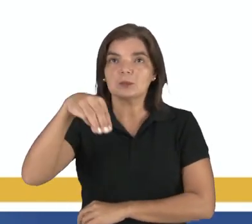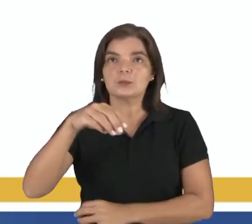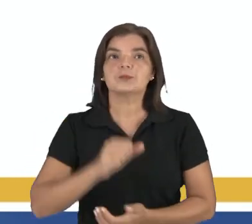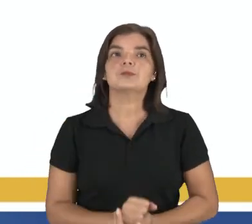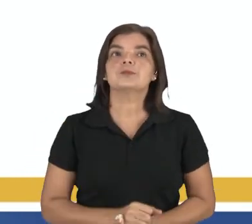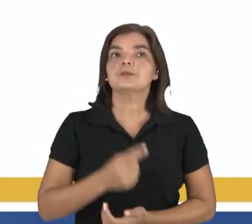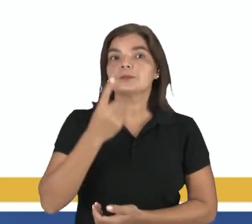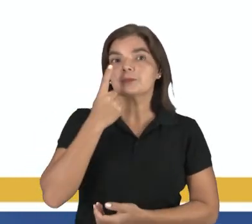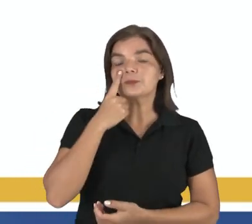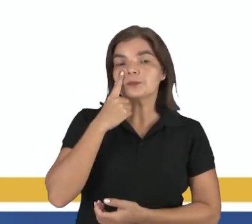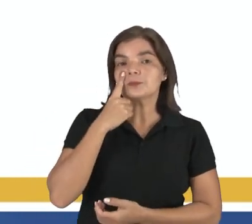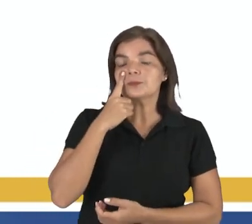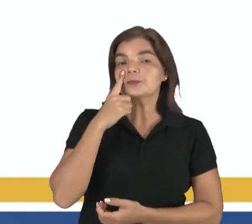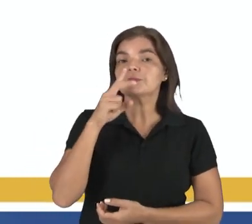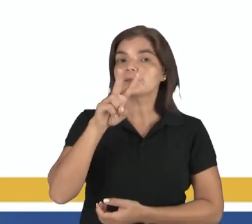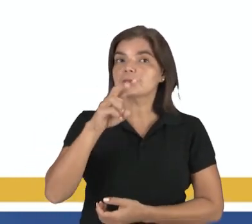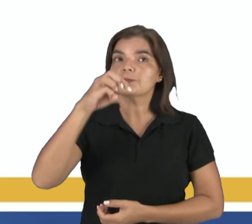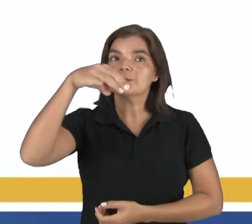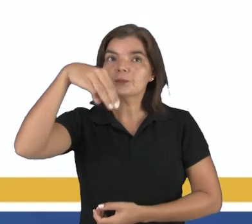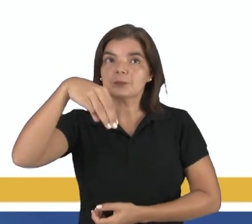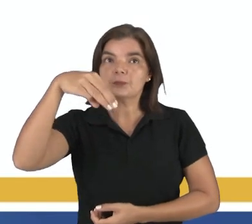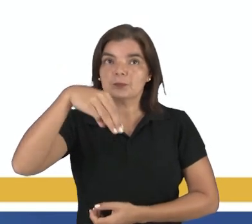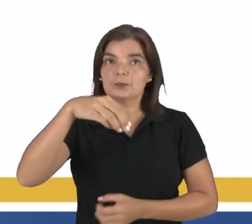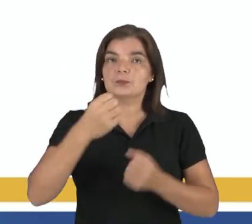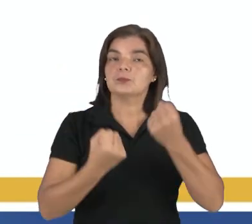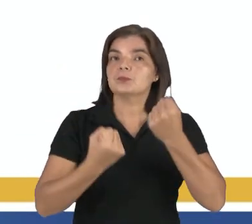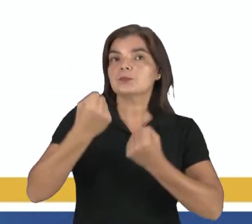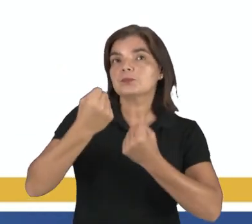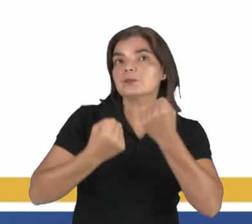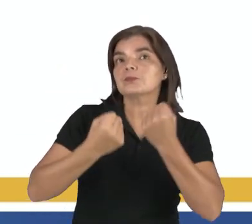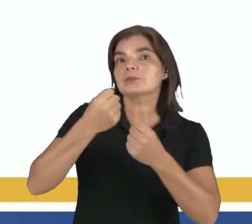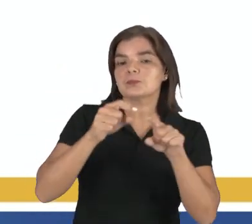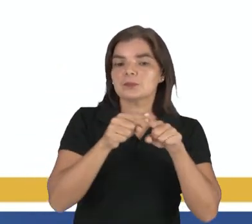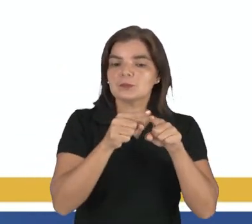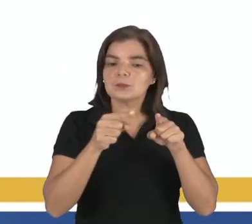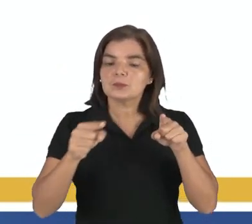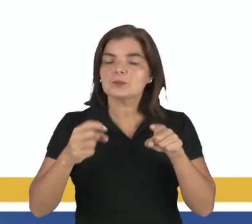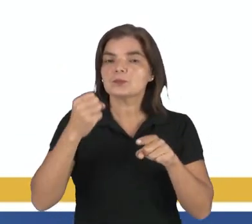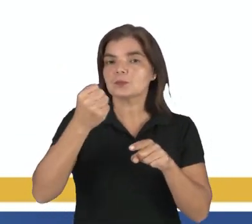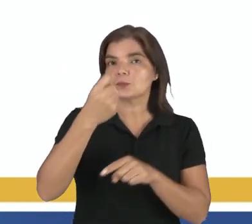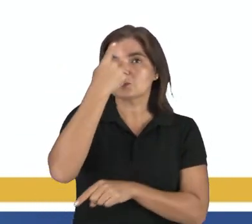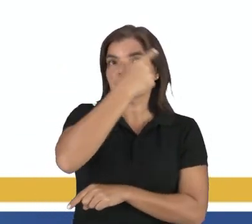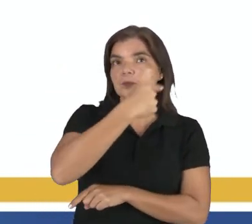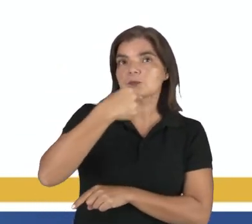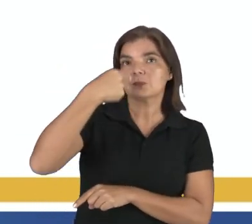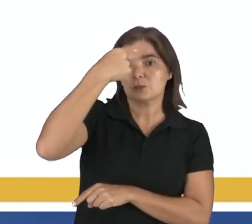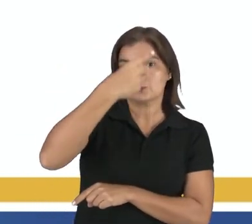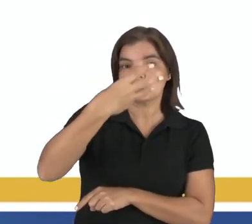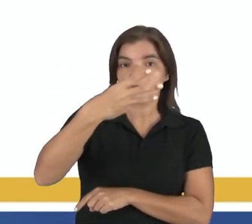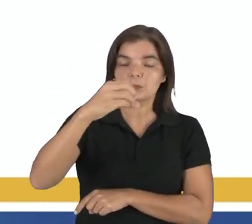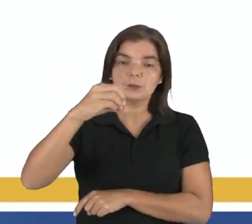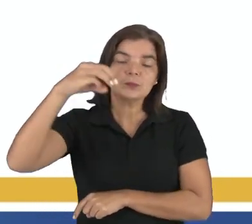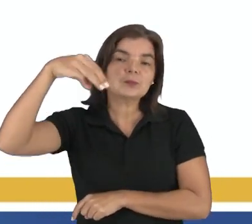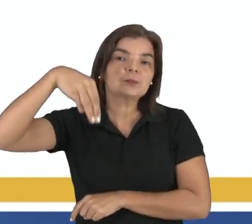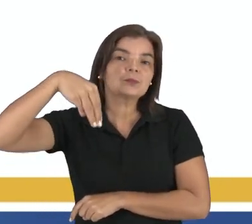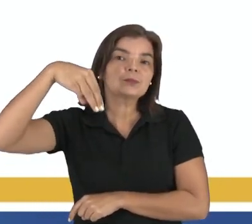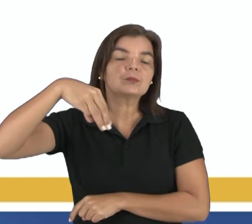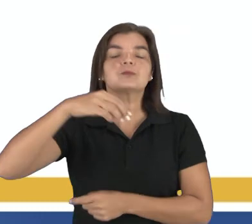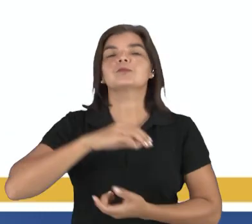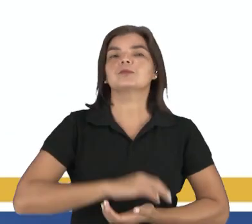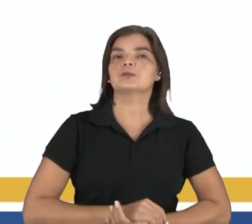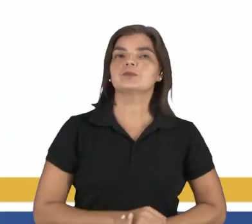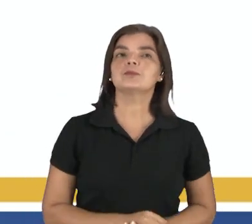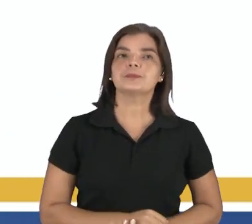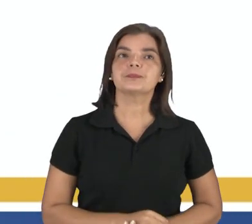500 km. Determine a velocidade média de um veículo que faz um percurso de 8 horas e